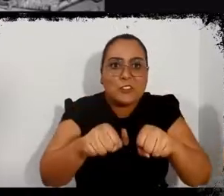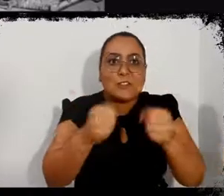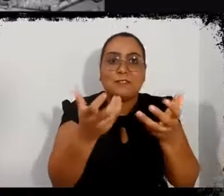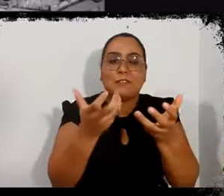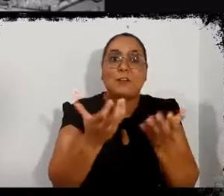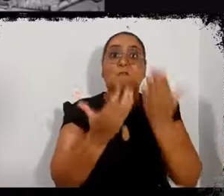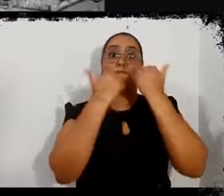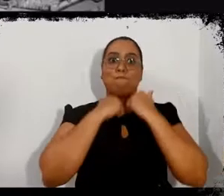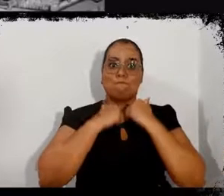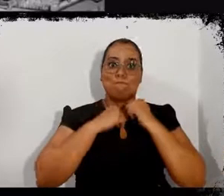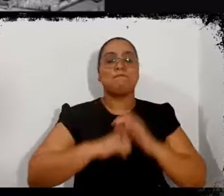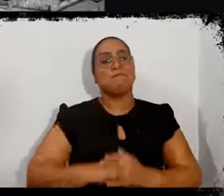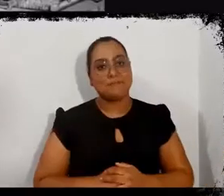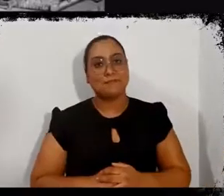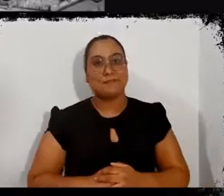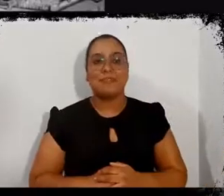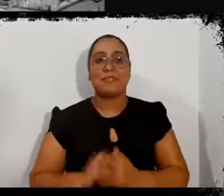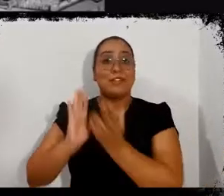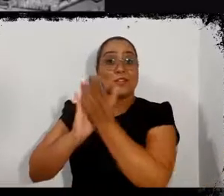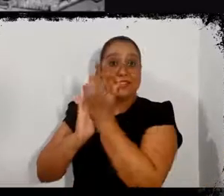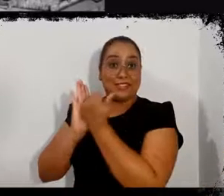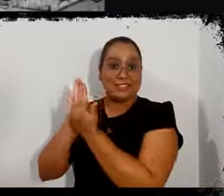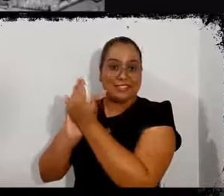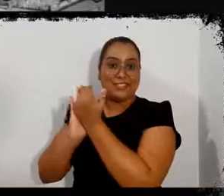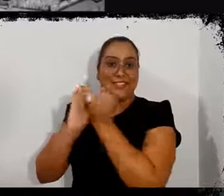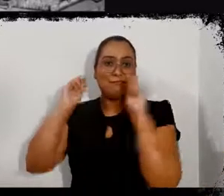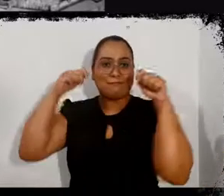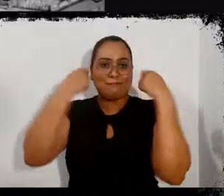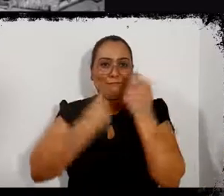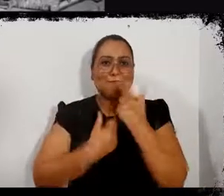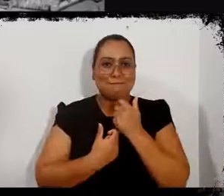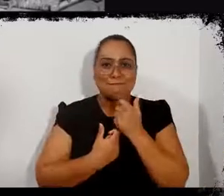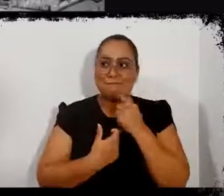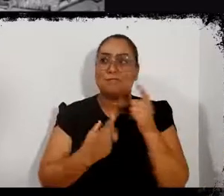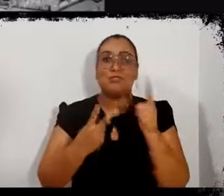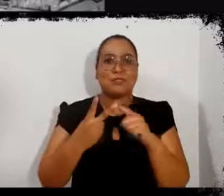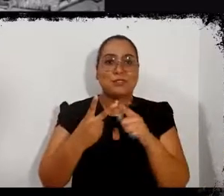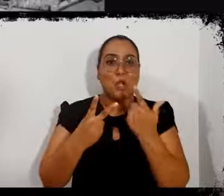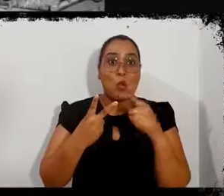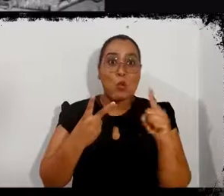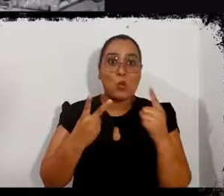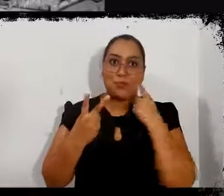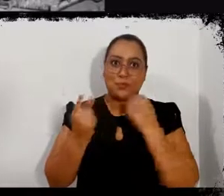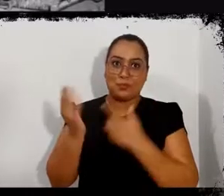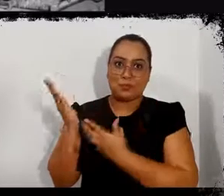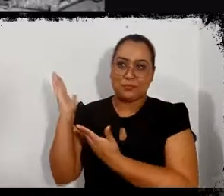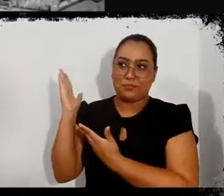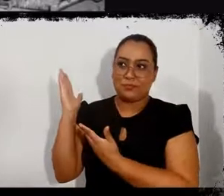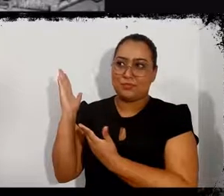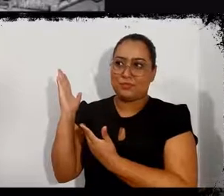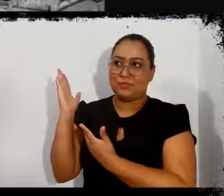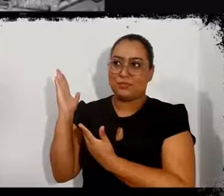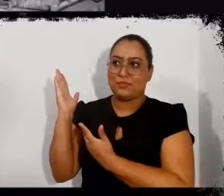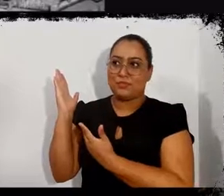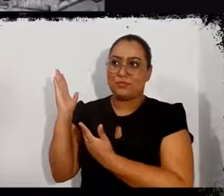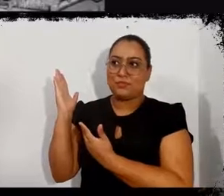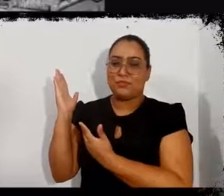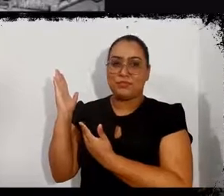ogra, ela deseja devorar, comer os netos, né? Devorar as crianças.